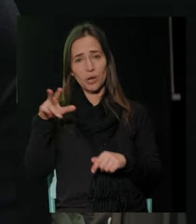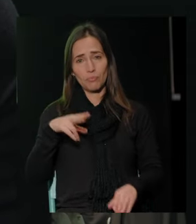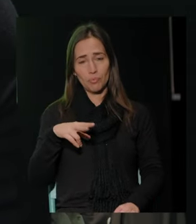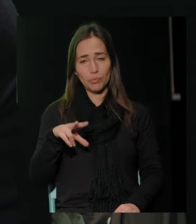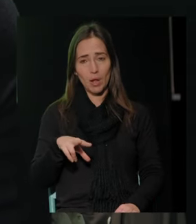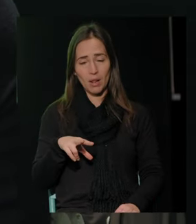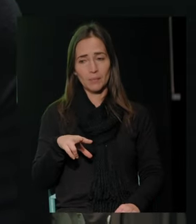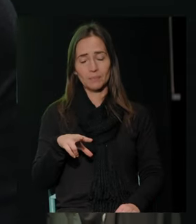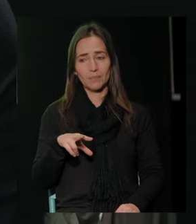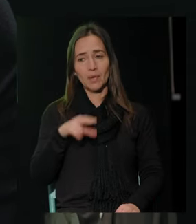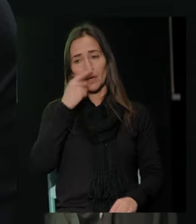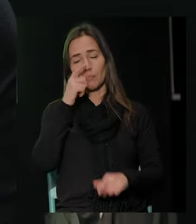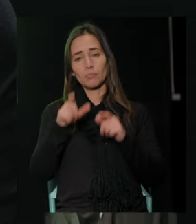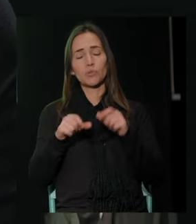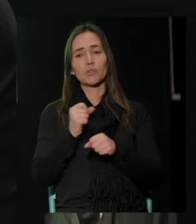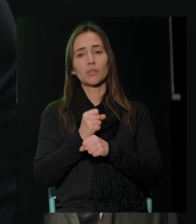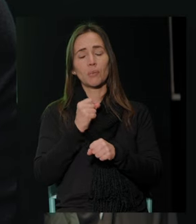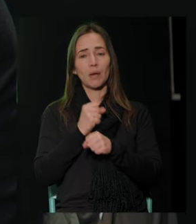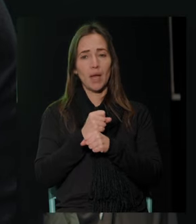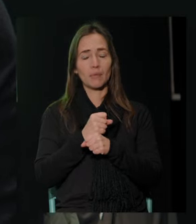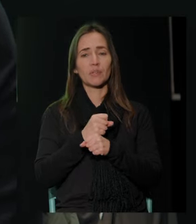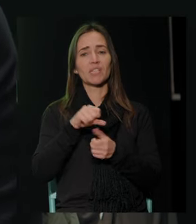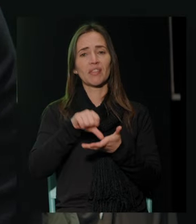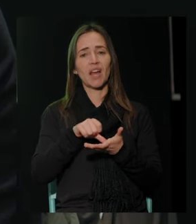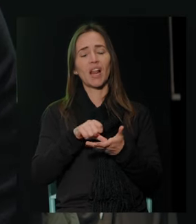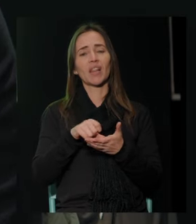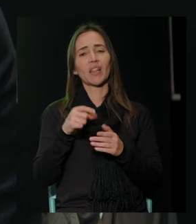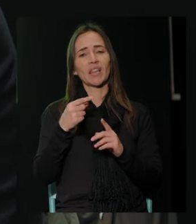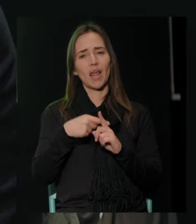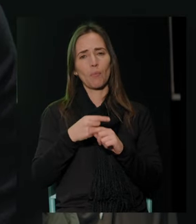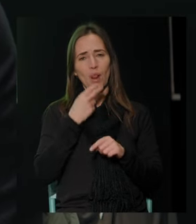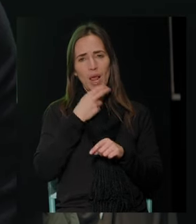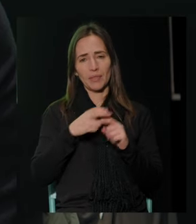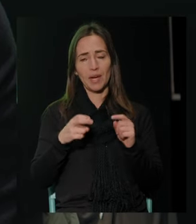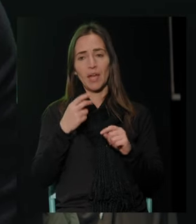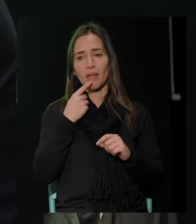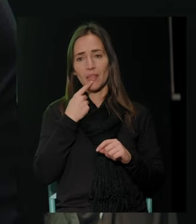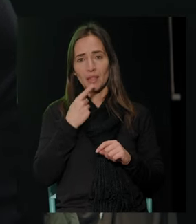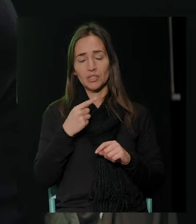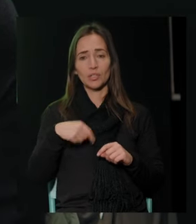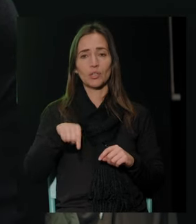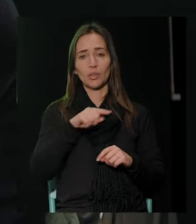portugueses, pessoas que trabalhavam nas centrais termoelétricas, e que diziam,